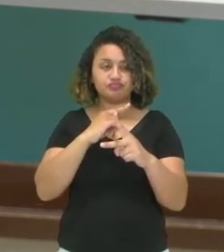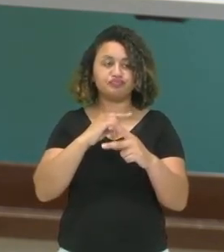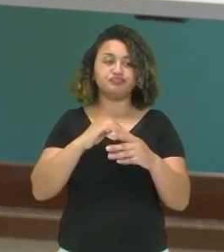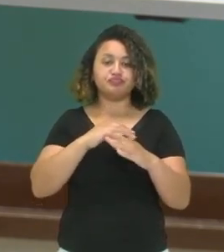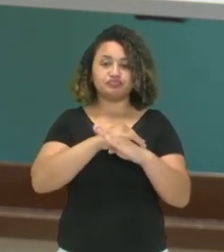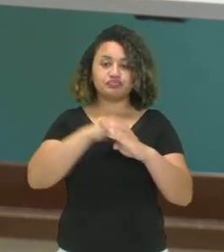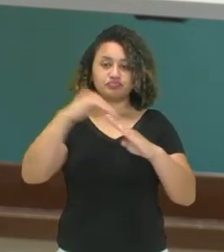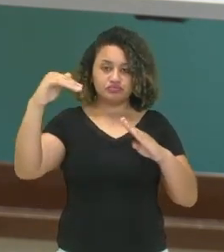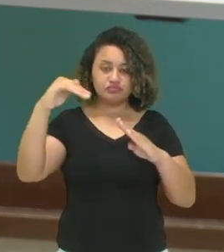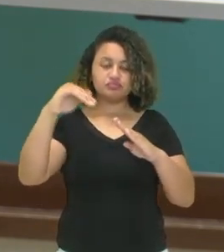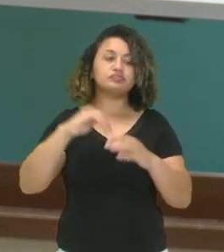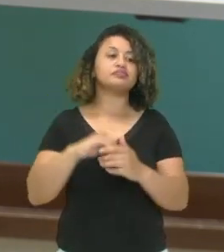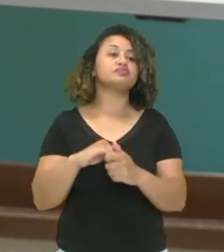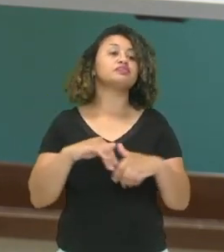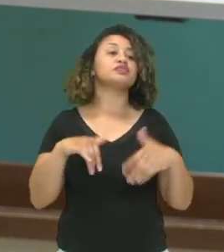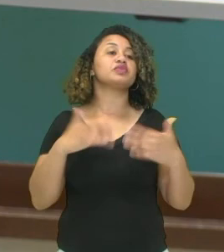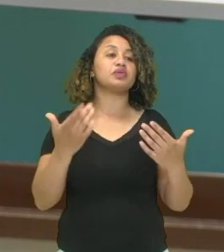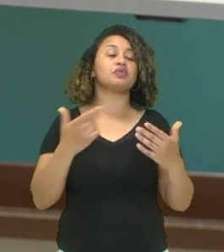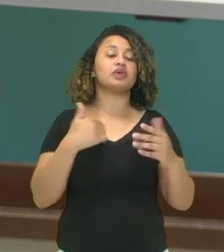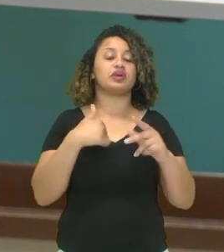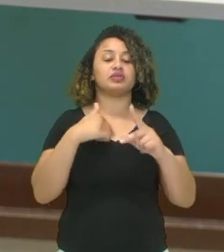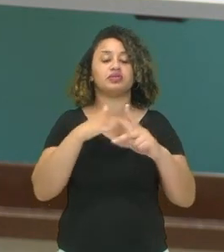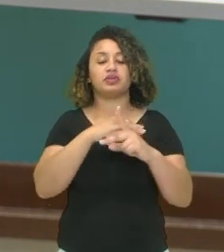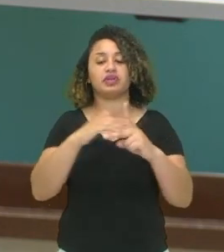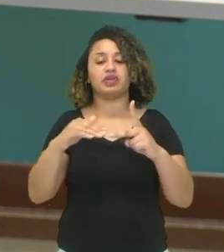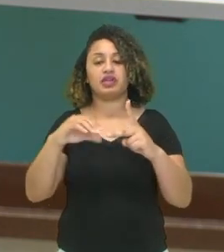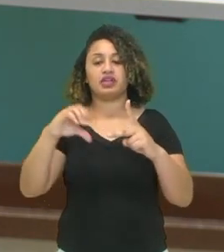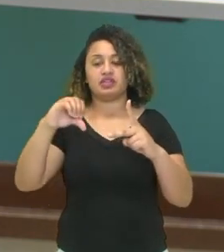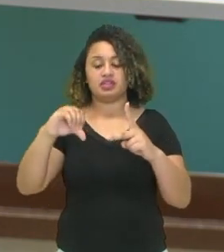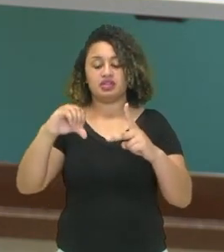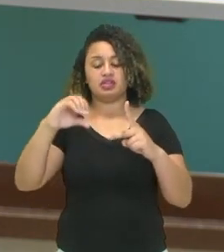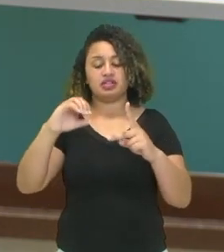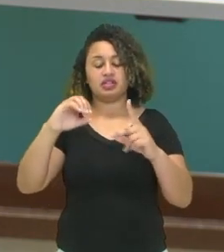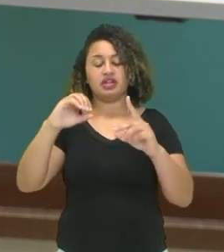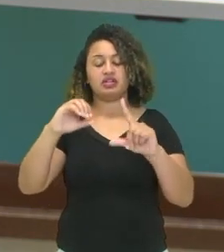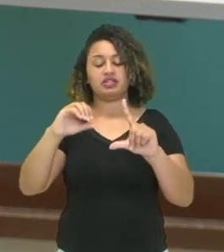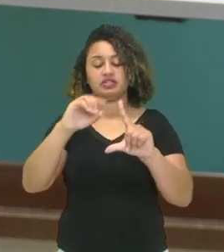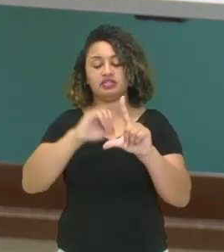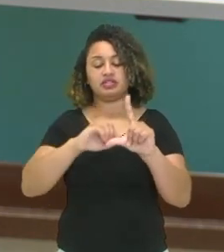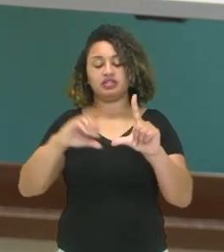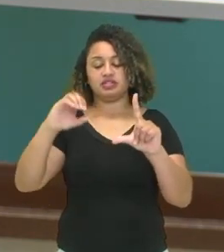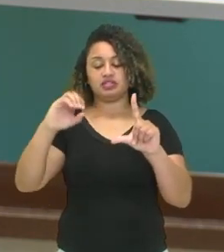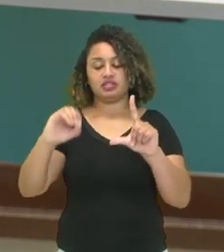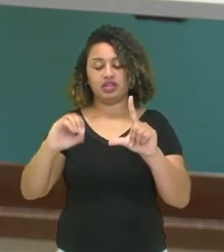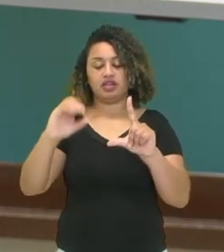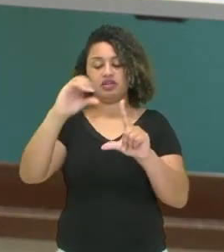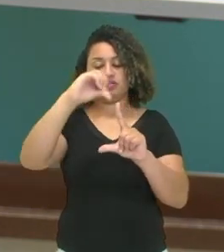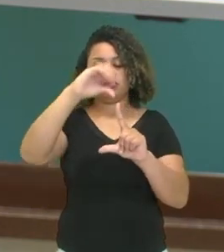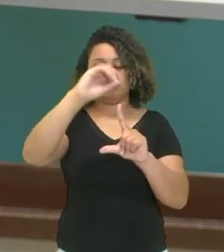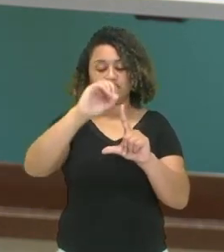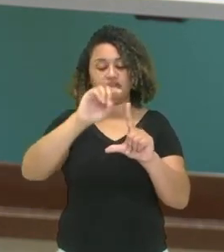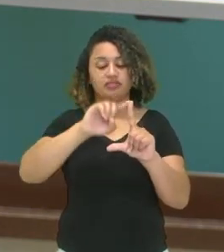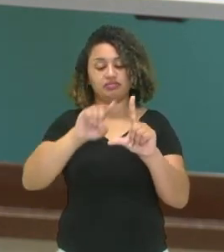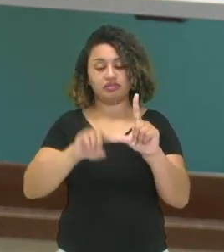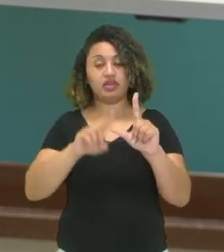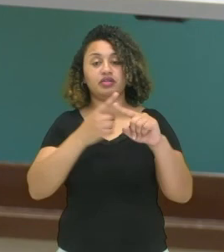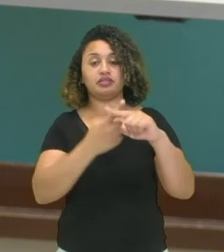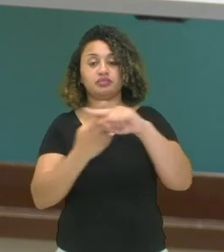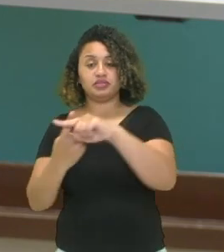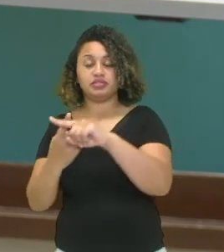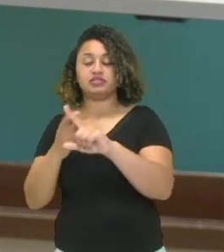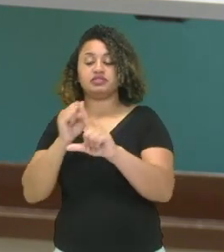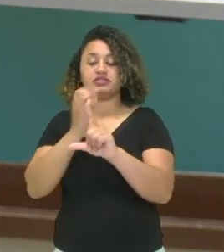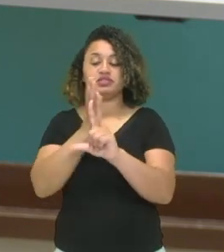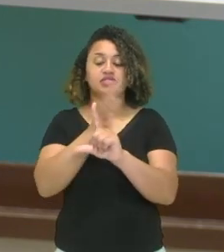abscissas. Quando ele está entre 0 e 90 graus, significa que o coeficiente angular é positivo. Quando ele